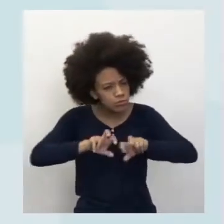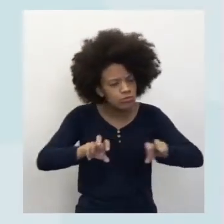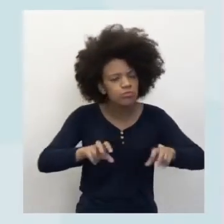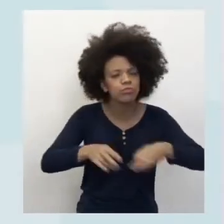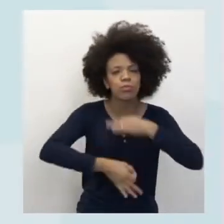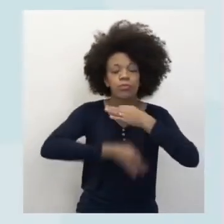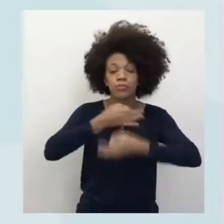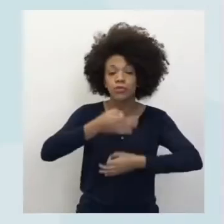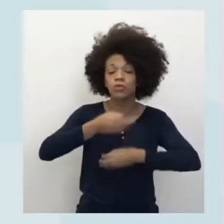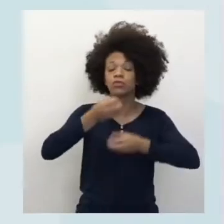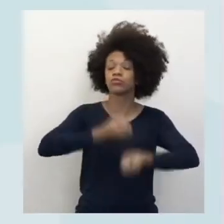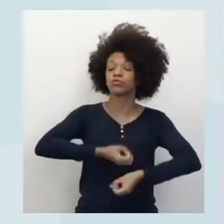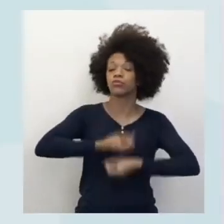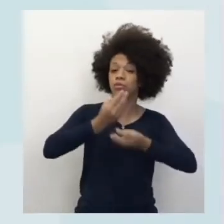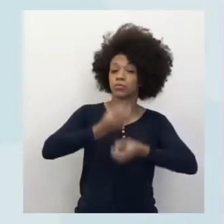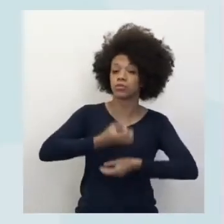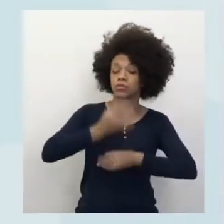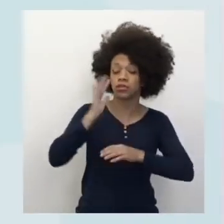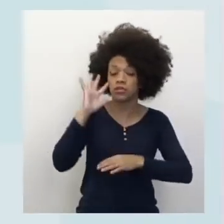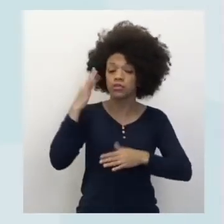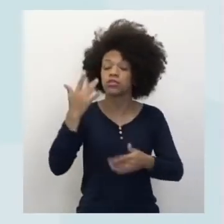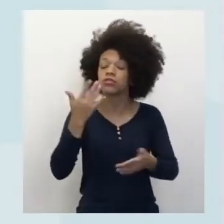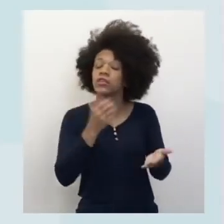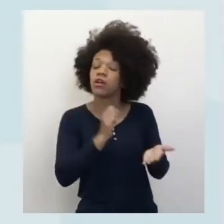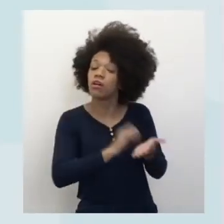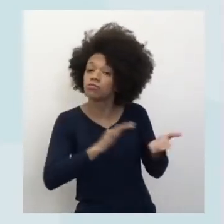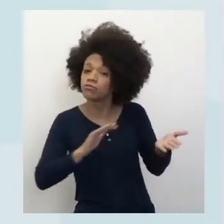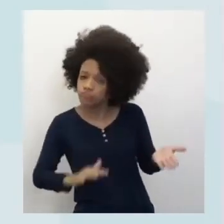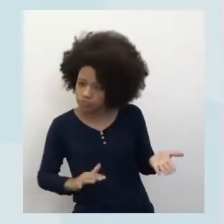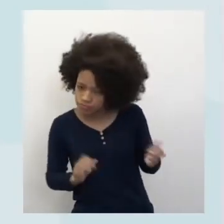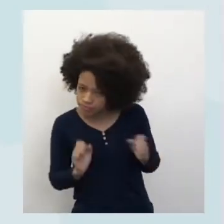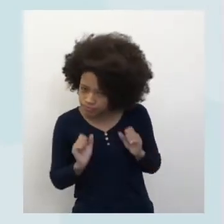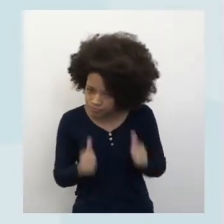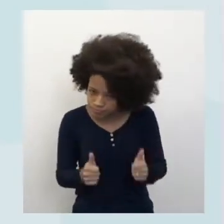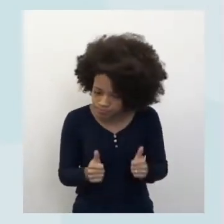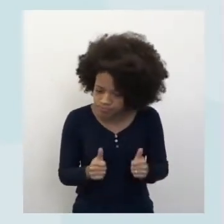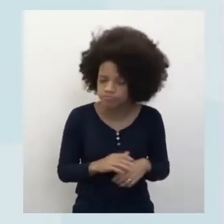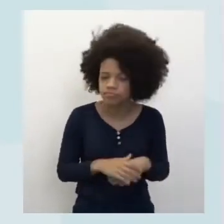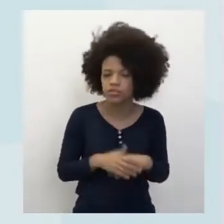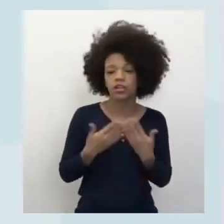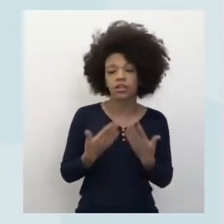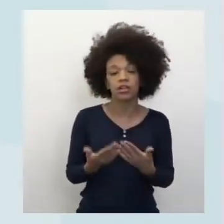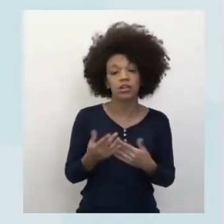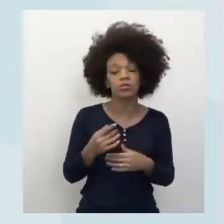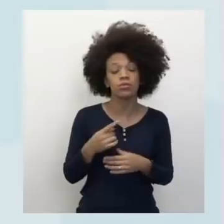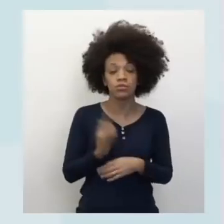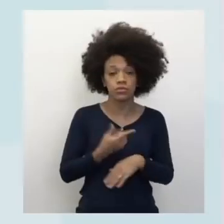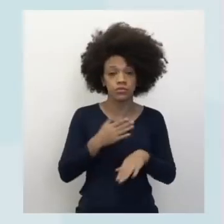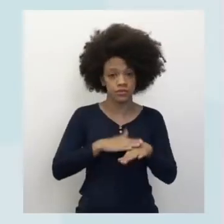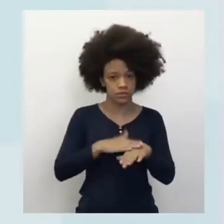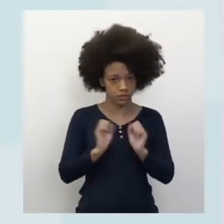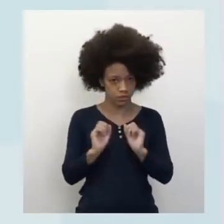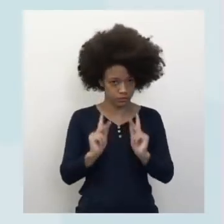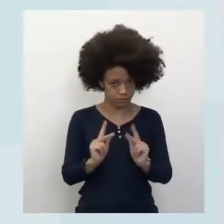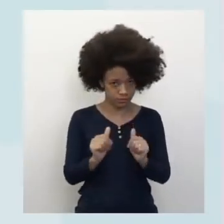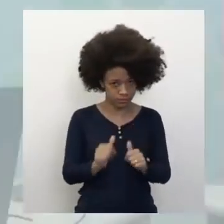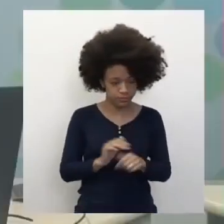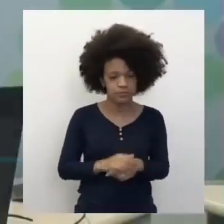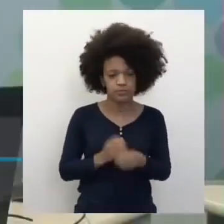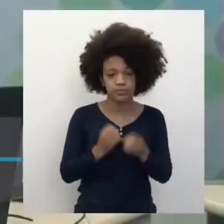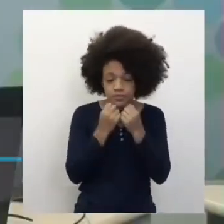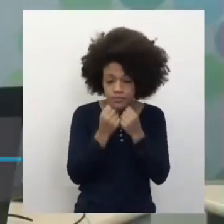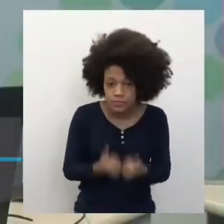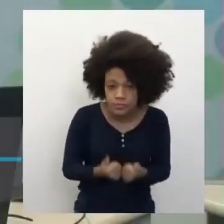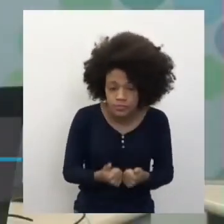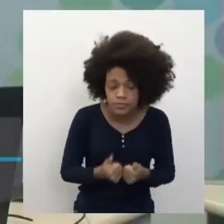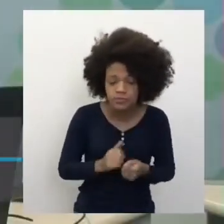informações e resolver atividades, tá bom? É isso que a gente vai fazer, ok? Muito bem, vamos